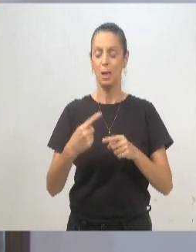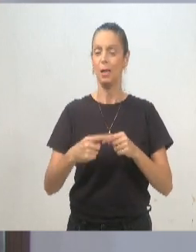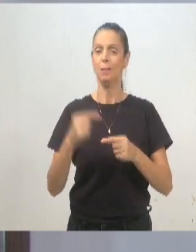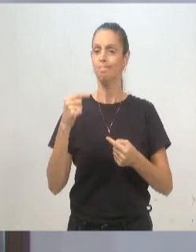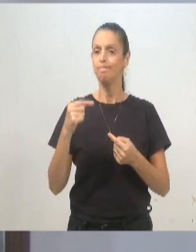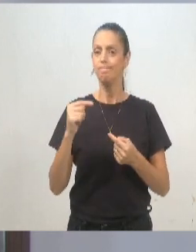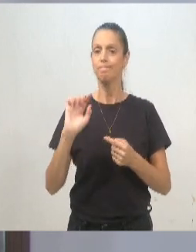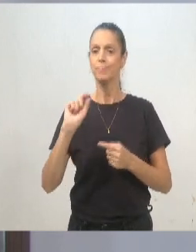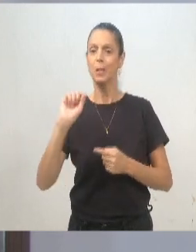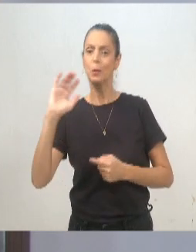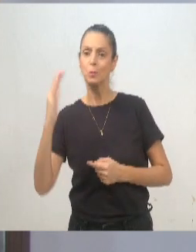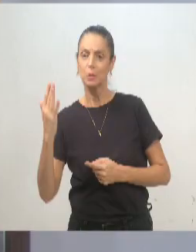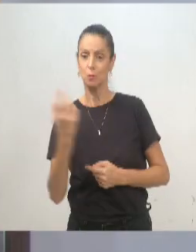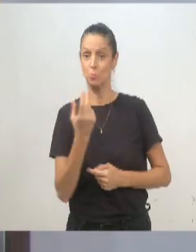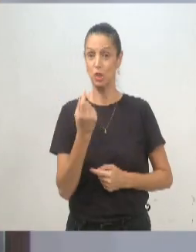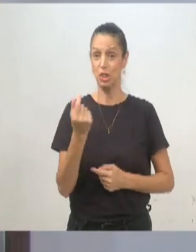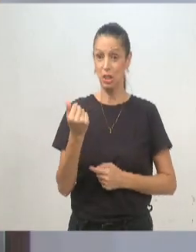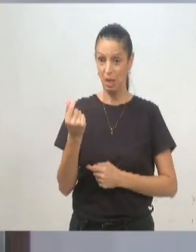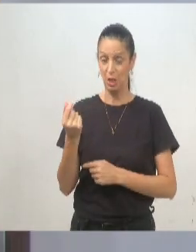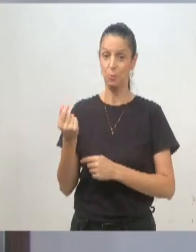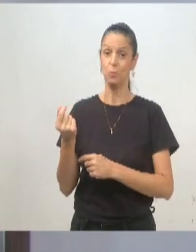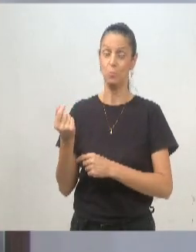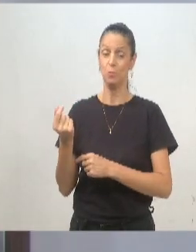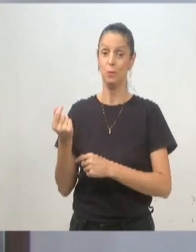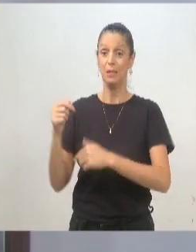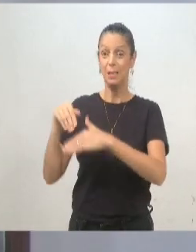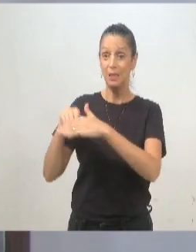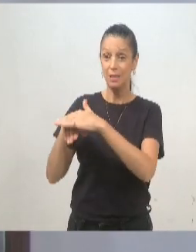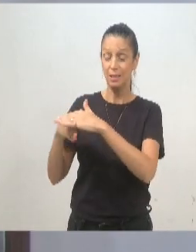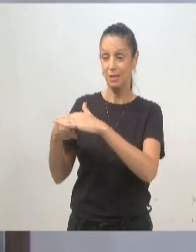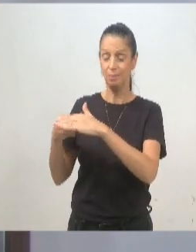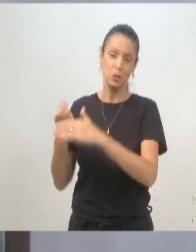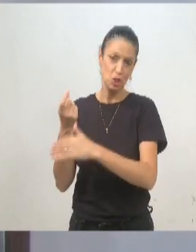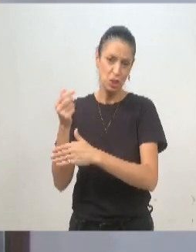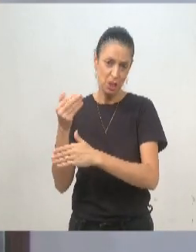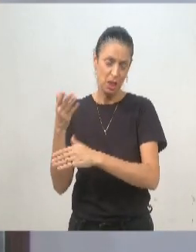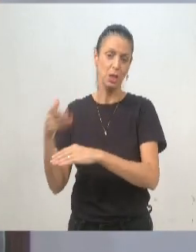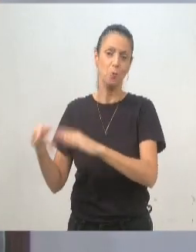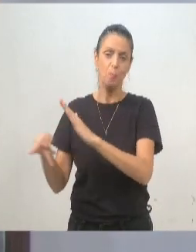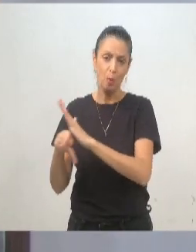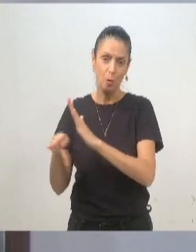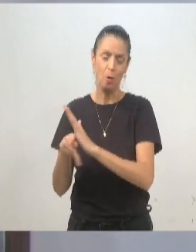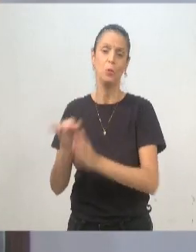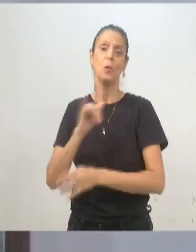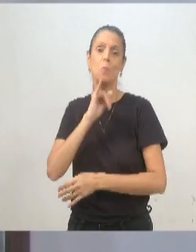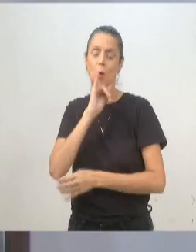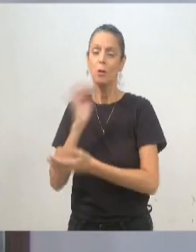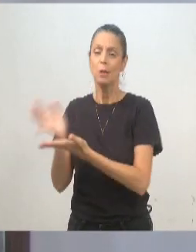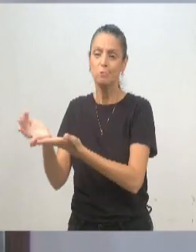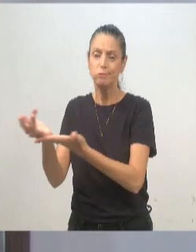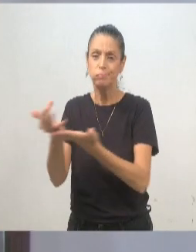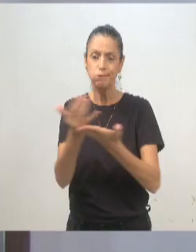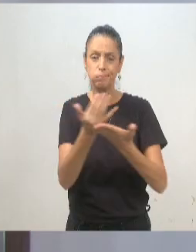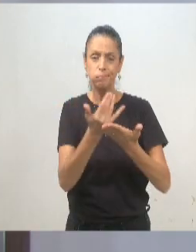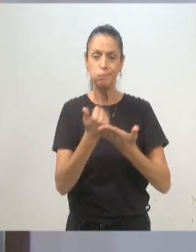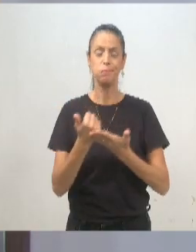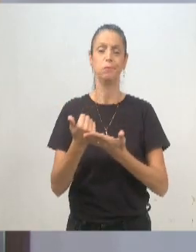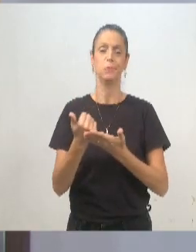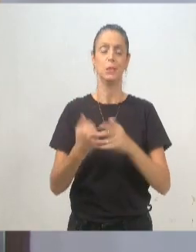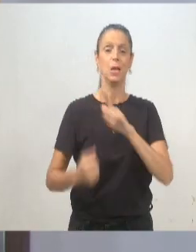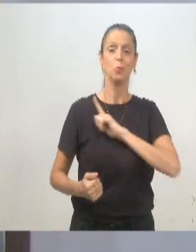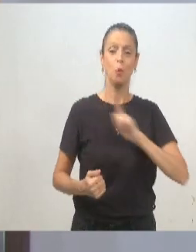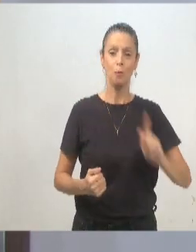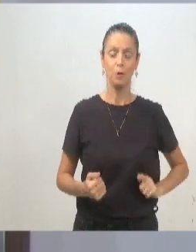entre aquilo que é a receita estimada que o município tem, fruto dos seus impostos, da transferência de recursos que vem tanto do